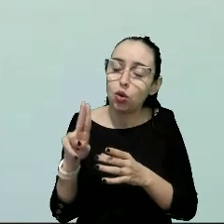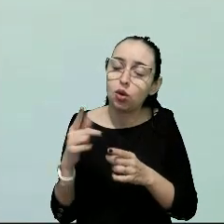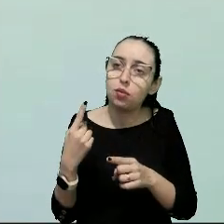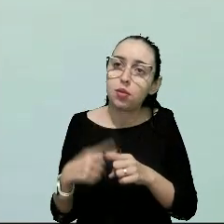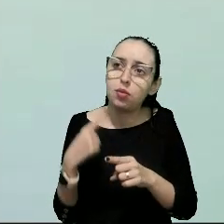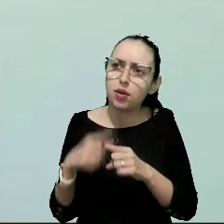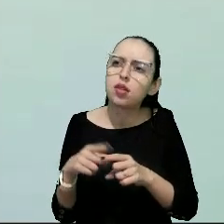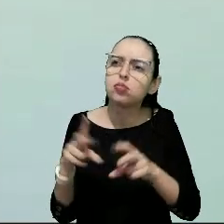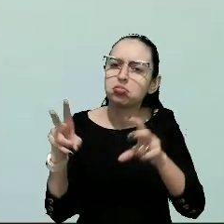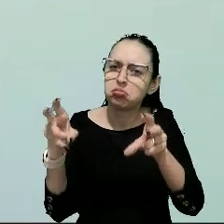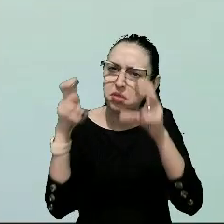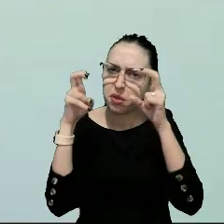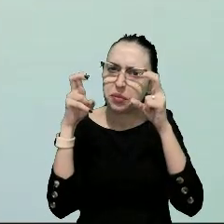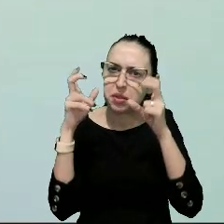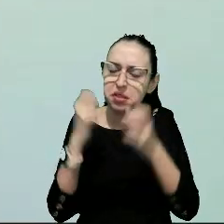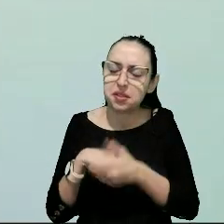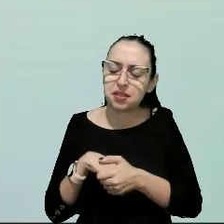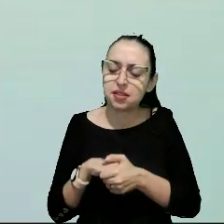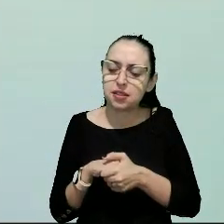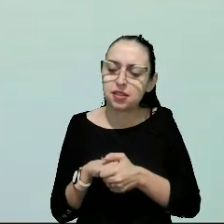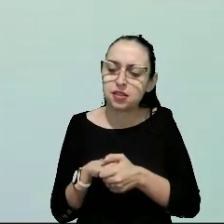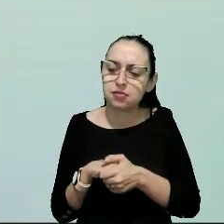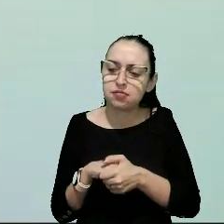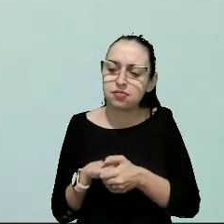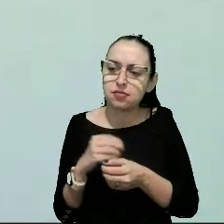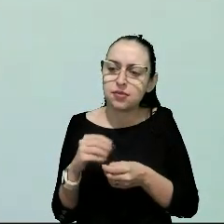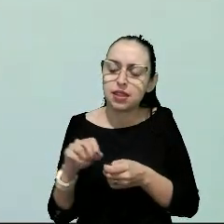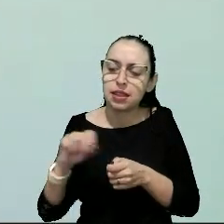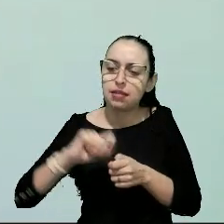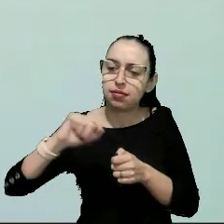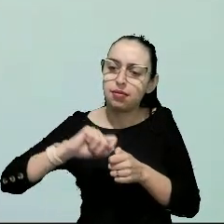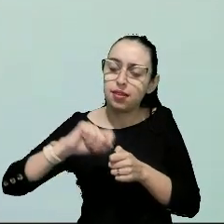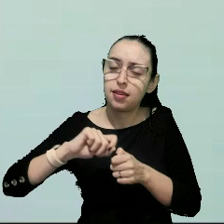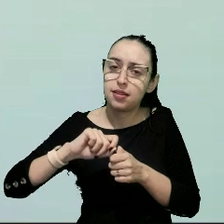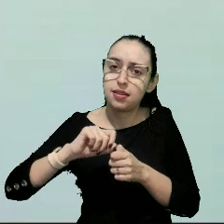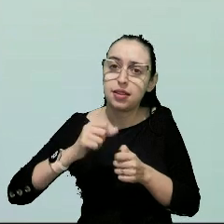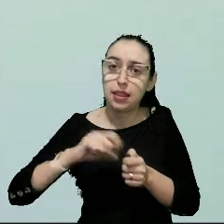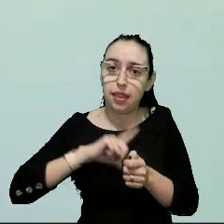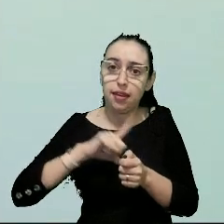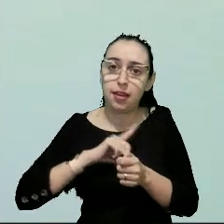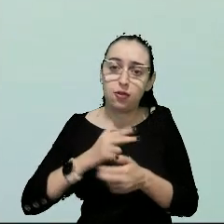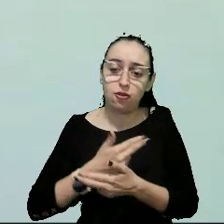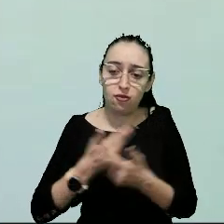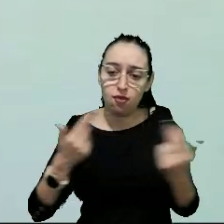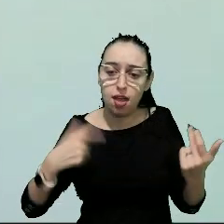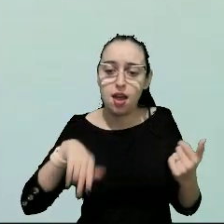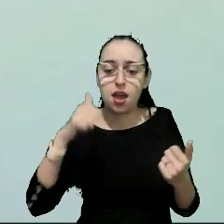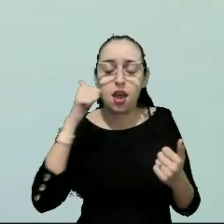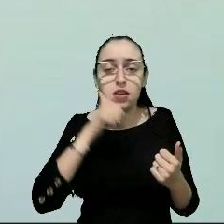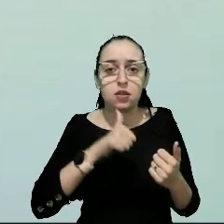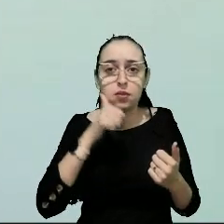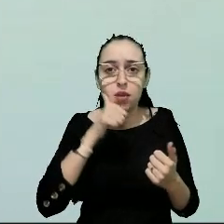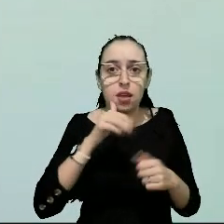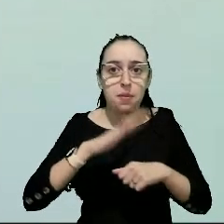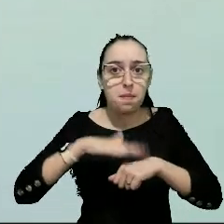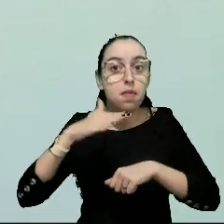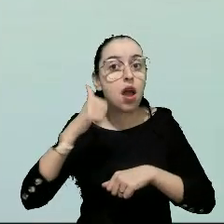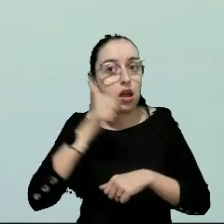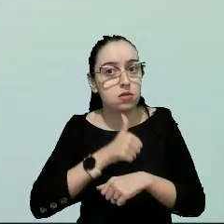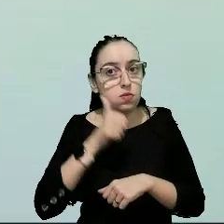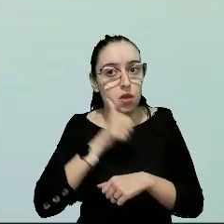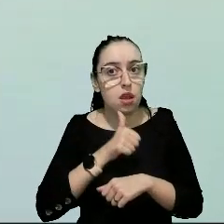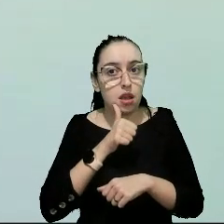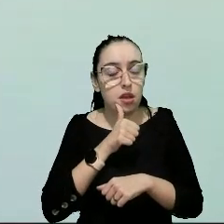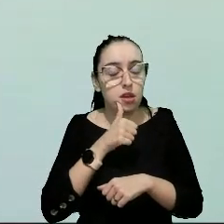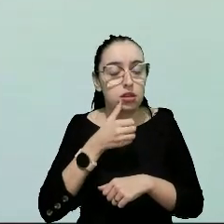nomes, porque eu acho tão interessante. Existe também muitas mulheres, aí é